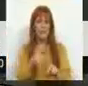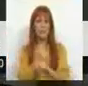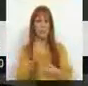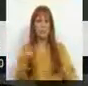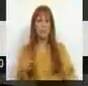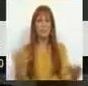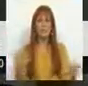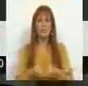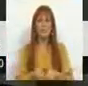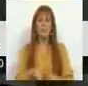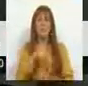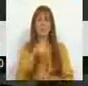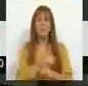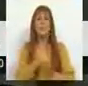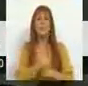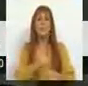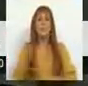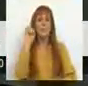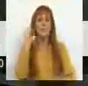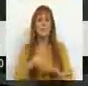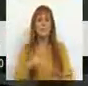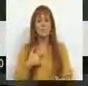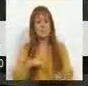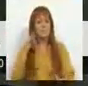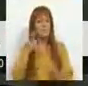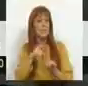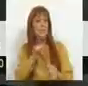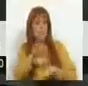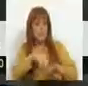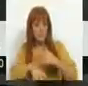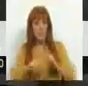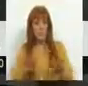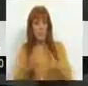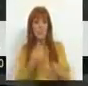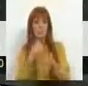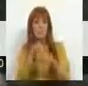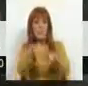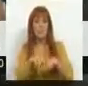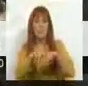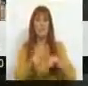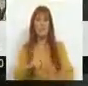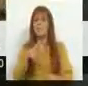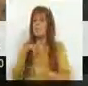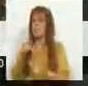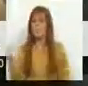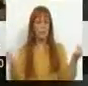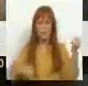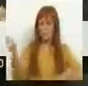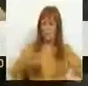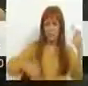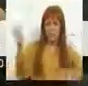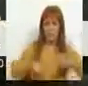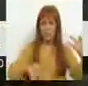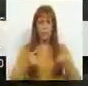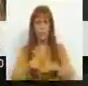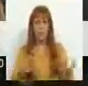já que o argumento principal com que se queria objetar a realização desta comissão de inquérito, embora os argumentos tenham vindo a suceder-se